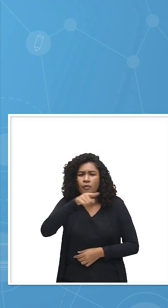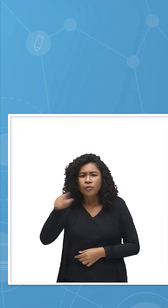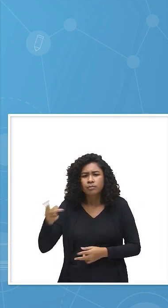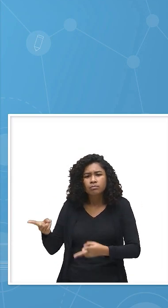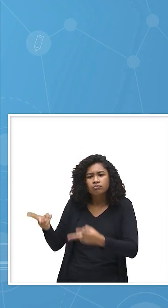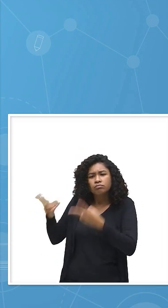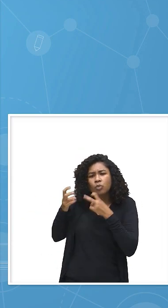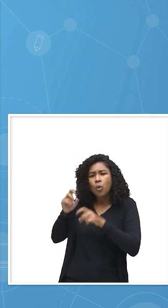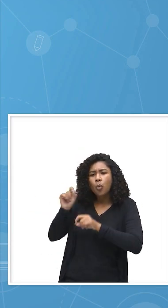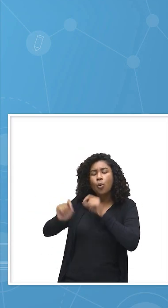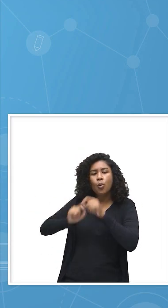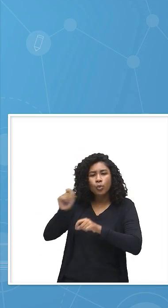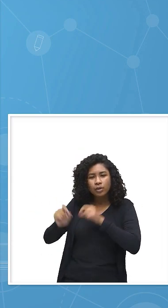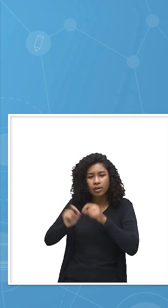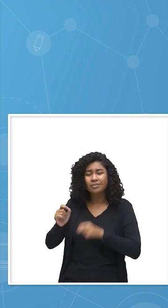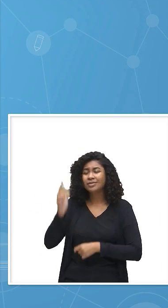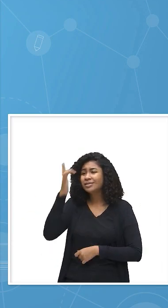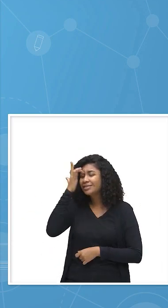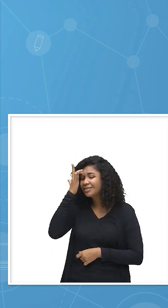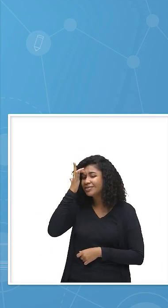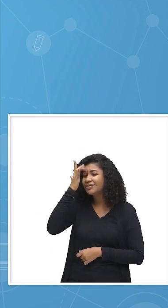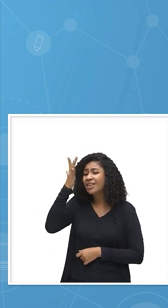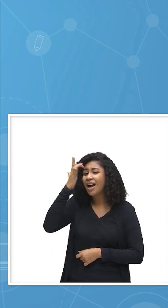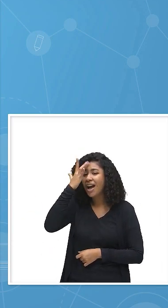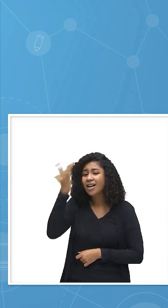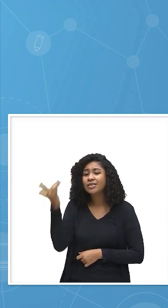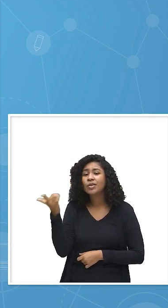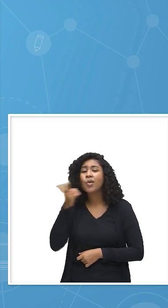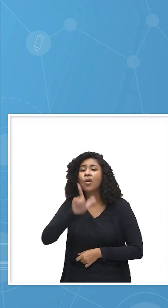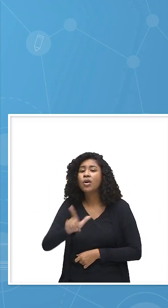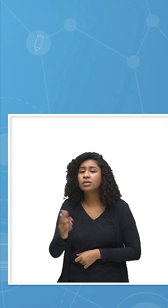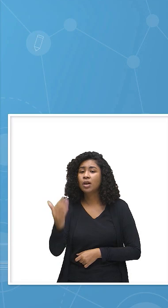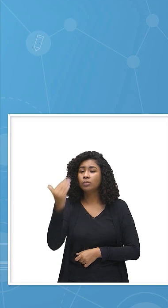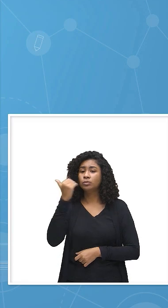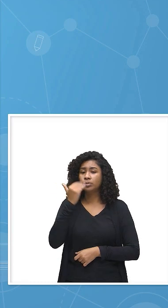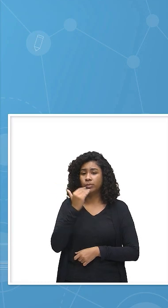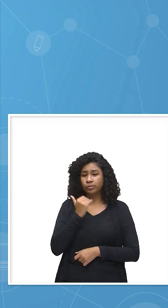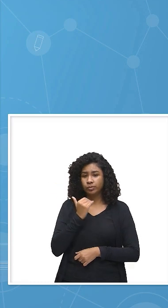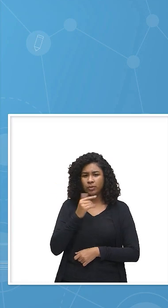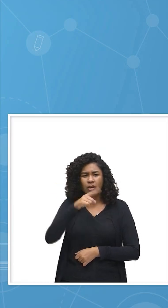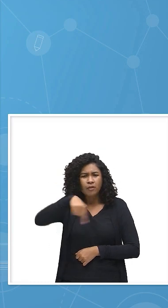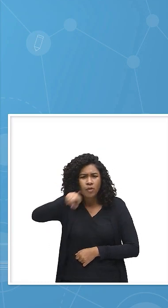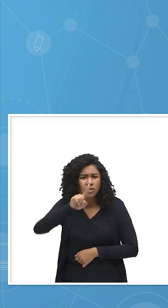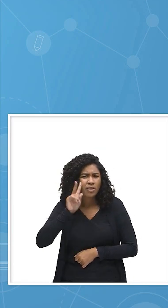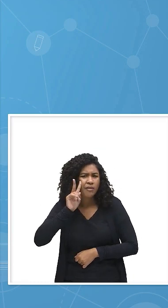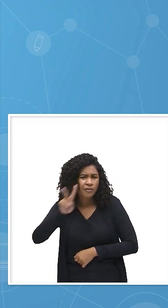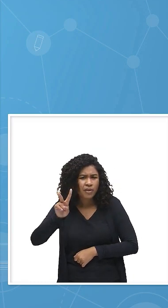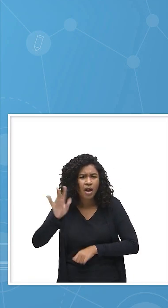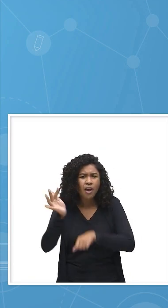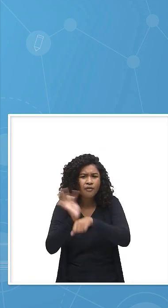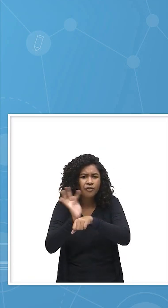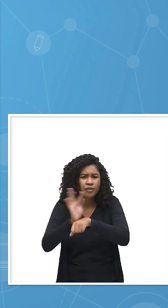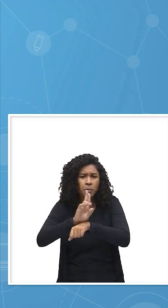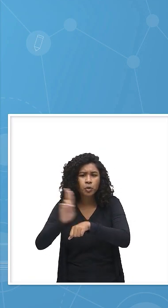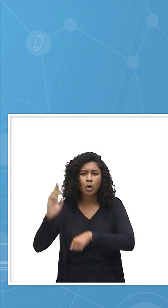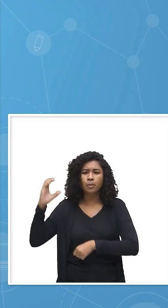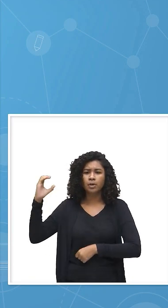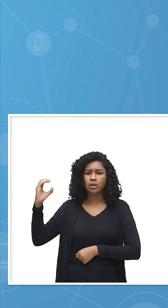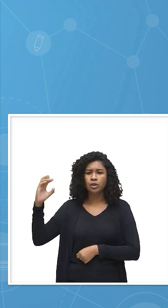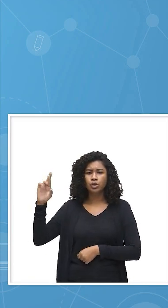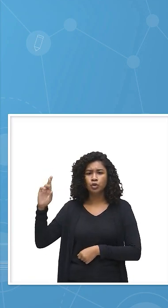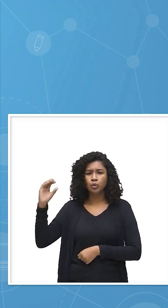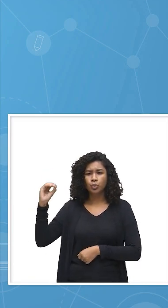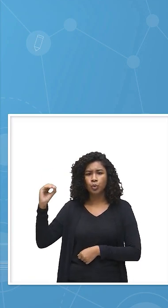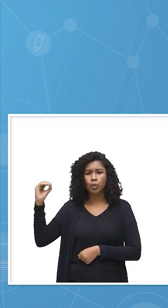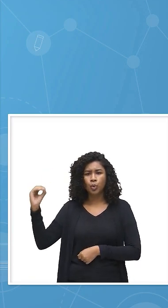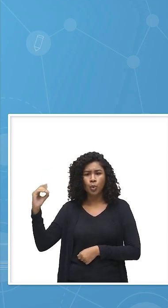que fica mais fácil conseguir alimentos. Você já assistiu os Croods? Lembra bem do comecinho do filme, que eles estão naquele